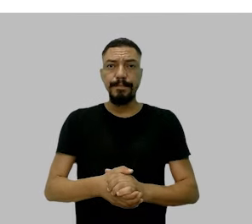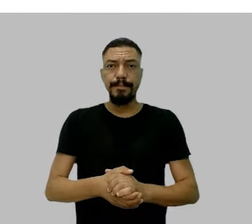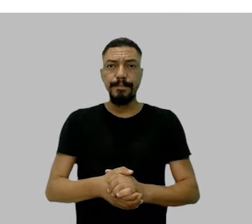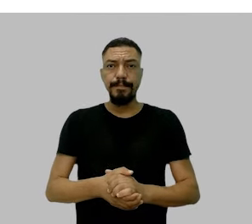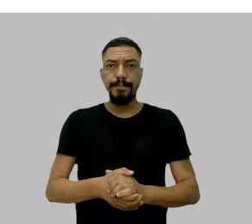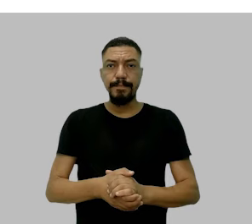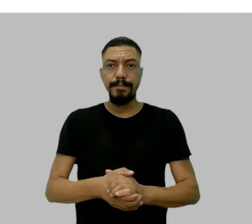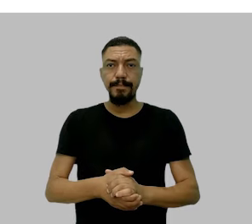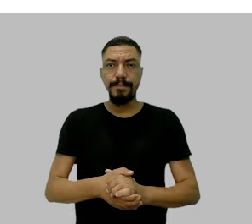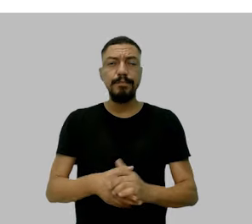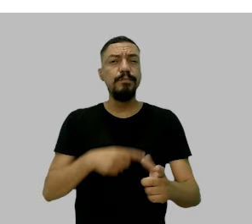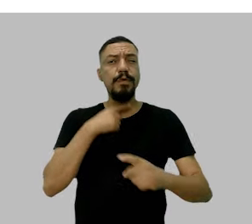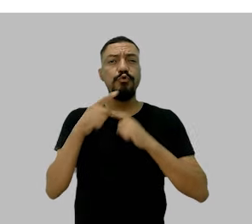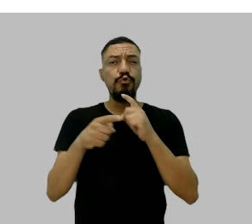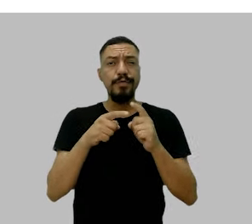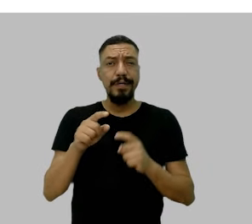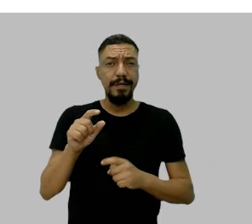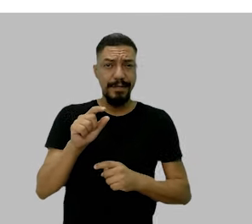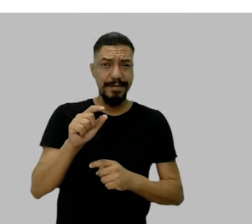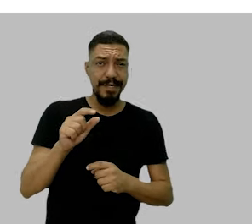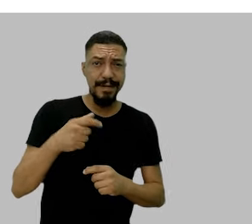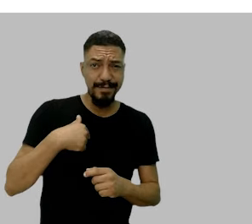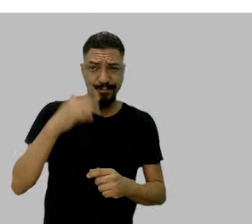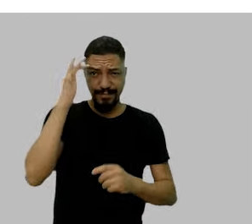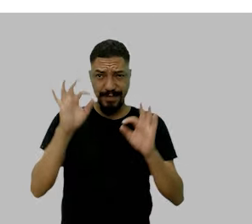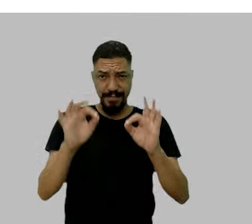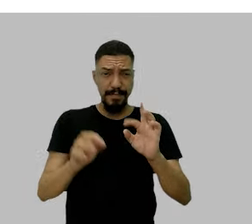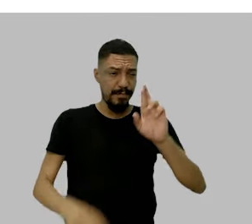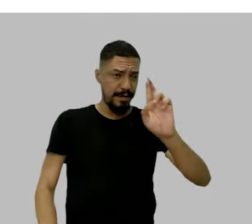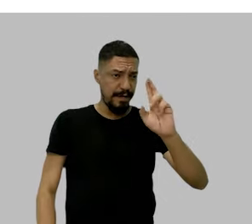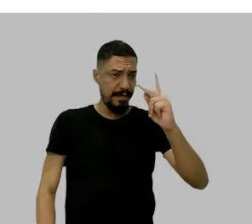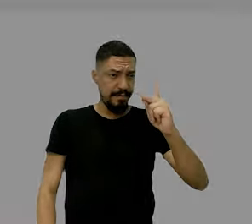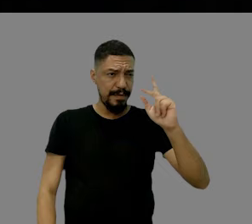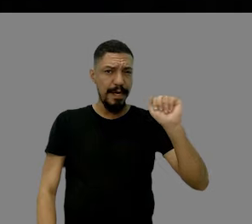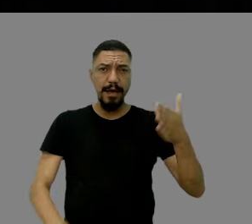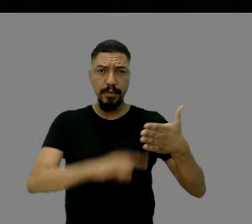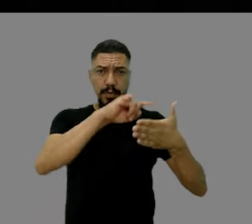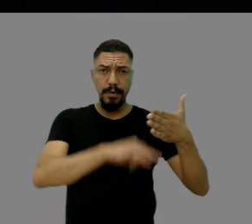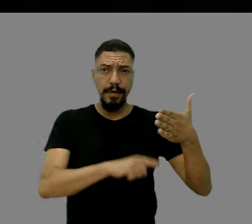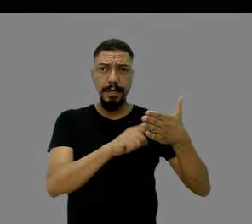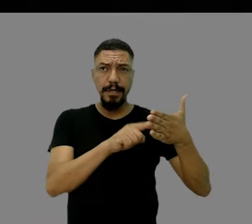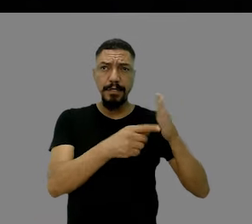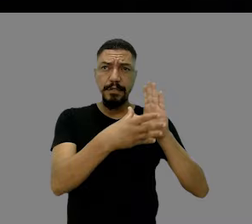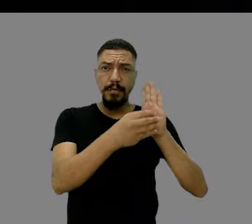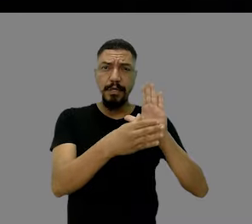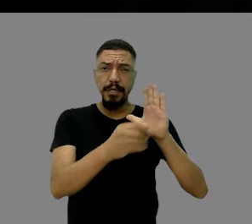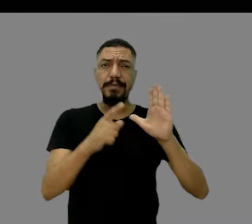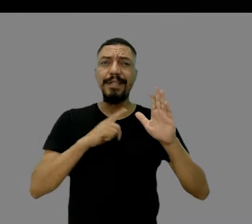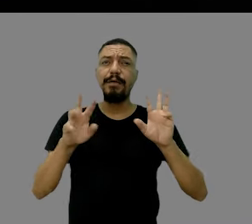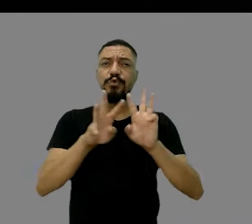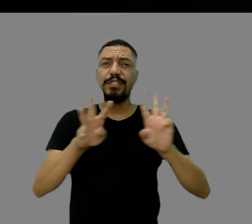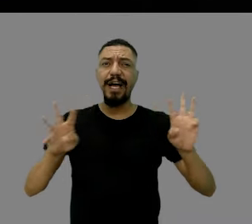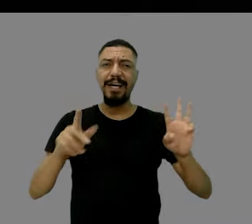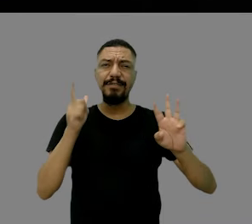É uma dúvida de quem não sabe mesmo. O RPA, esse modelo, a gente tem um site que a gente entra